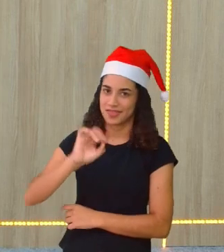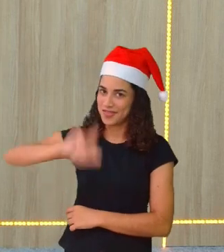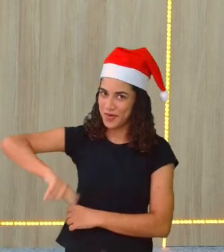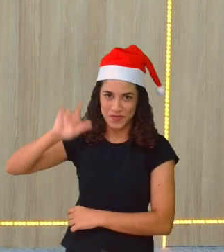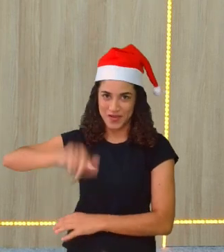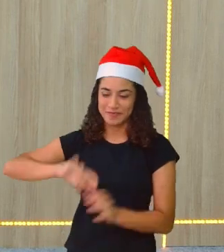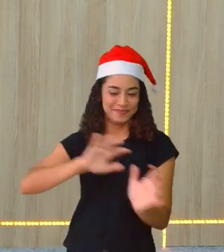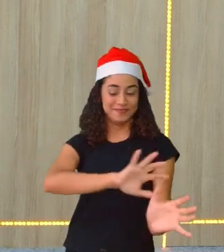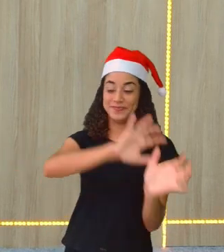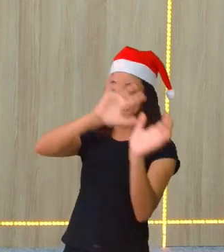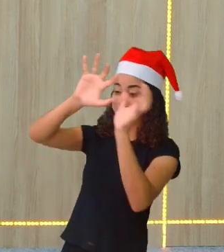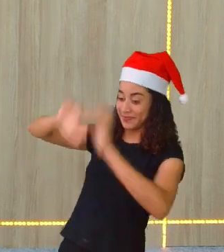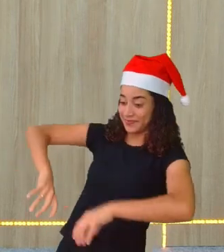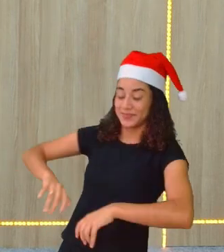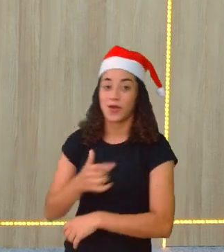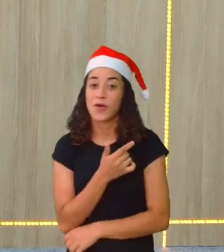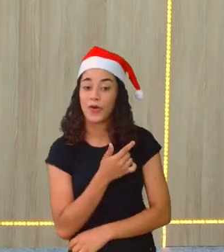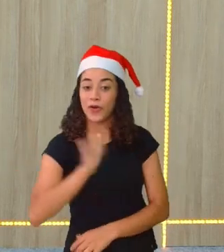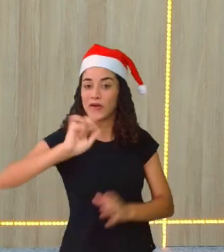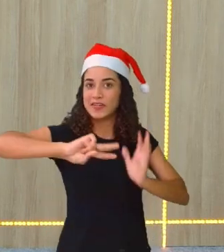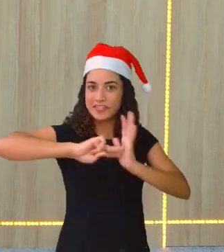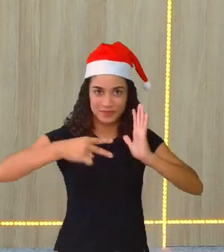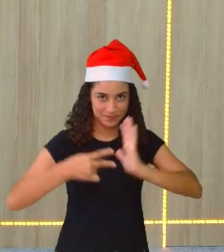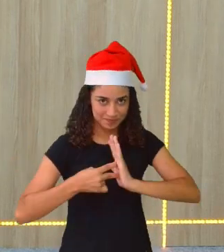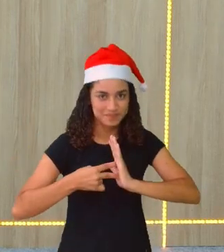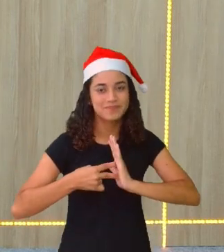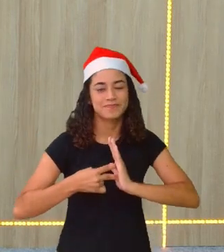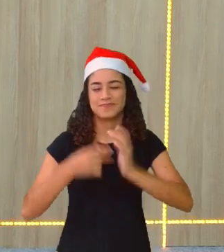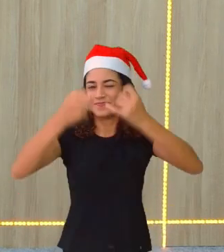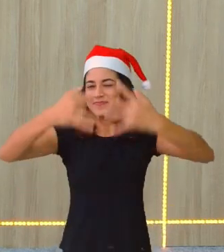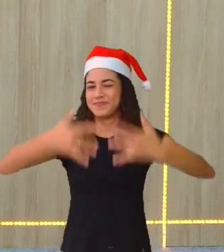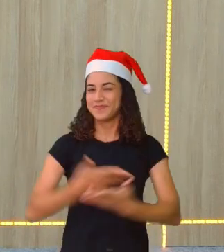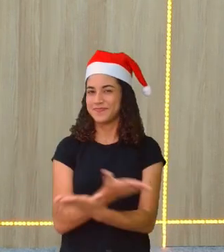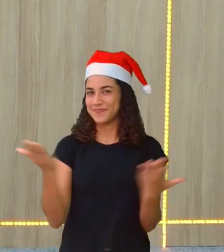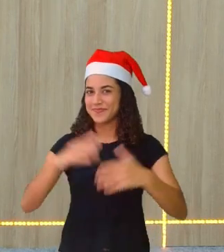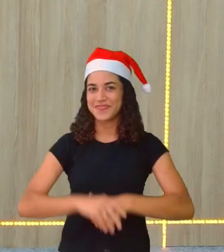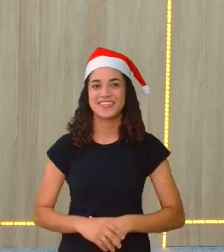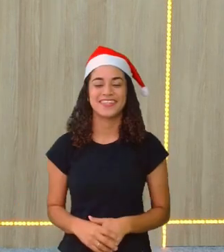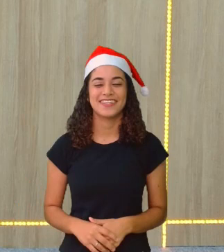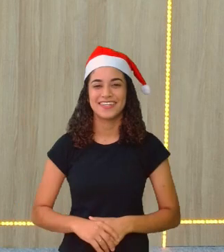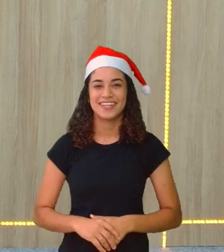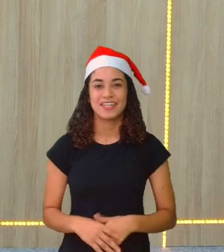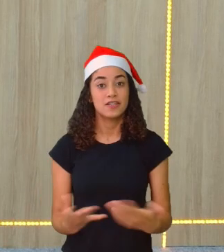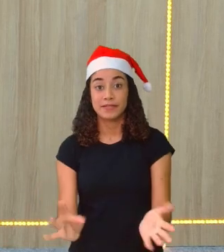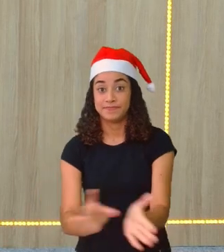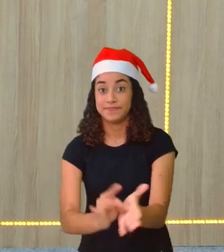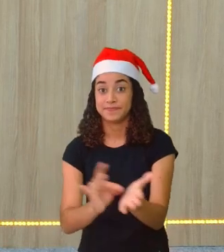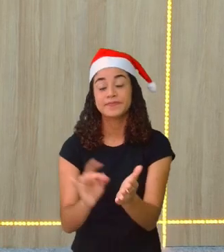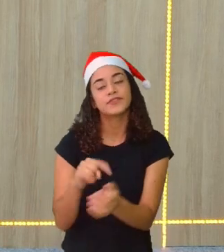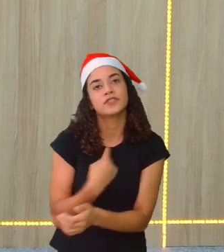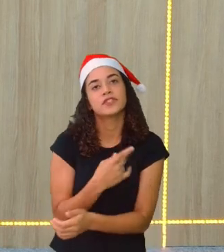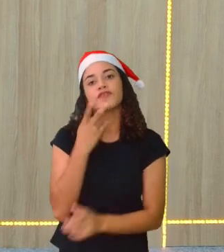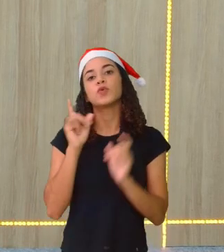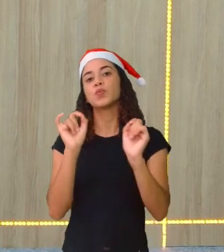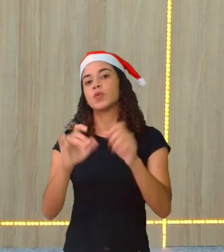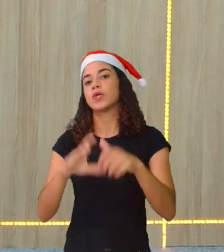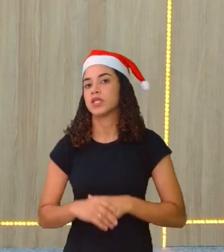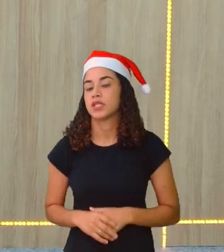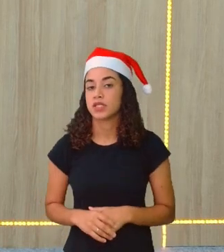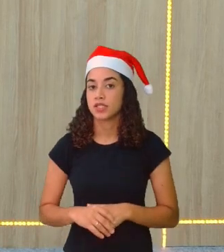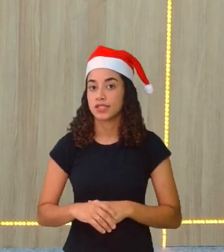branco tem uma outra significação, eu vou falar isso para vocês. Na realidade, a gente está falando aí,